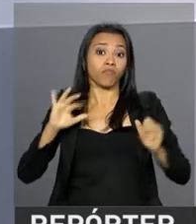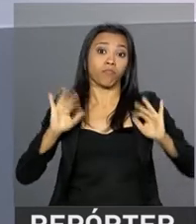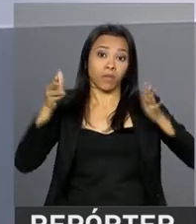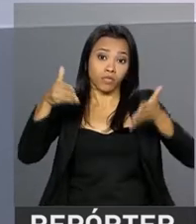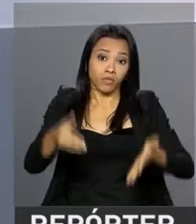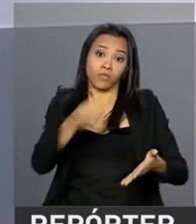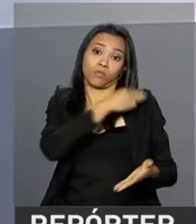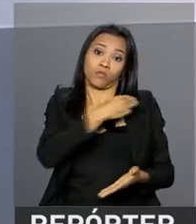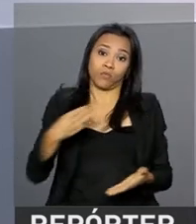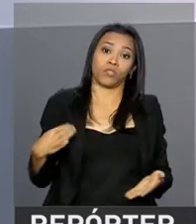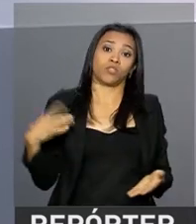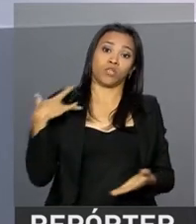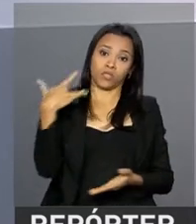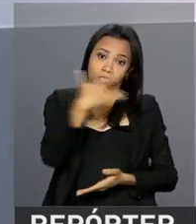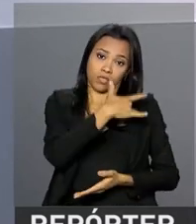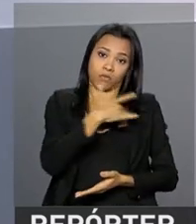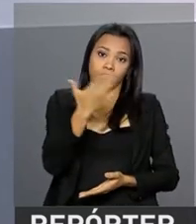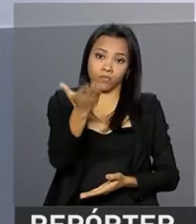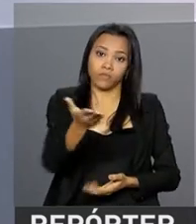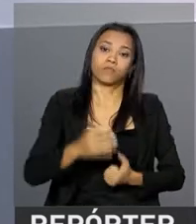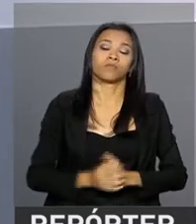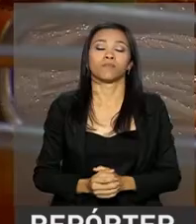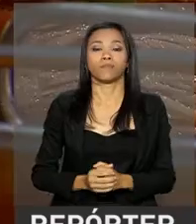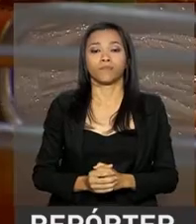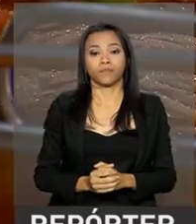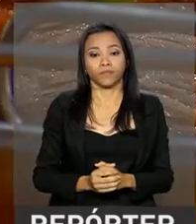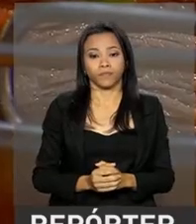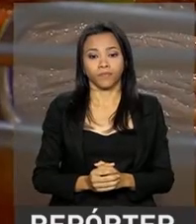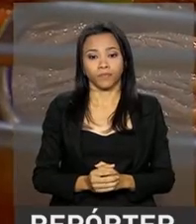participação do ministro da Saúde, Ricardo Barros.